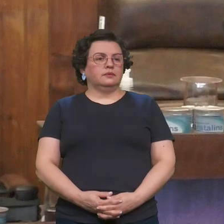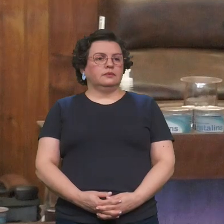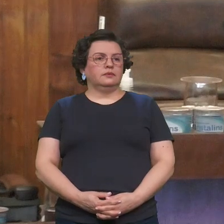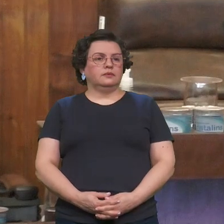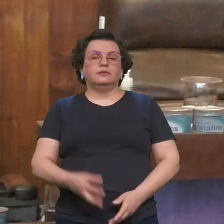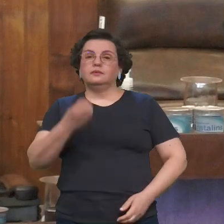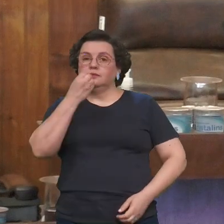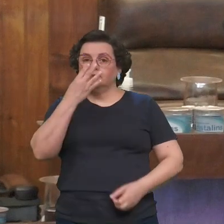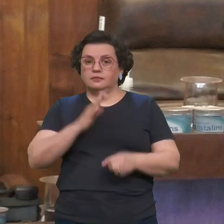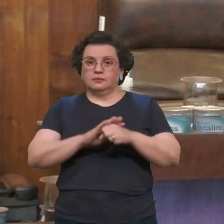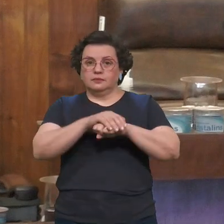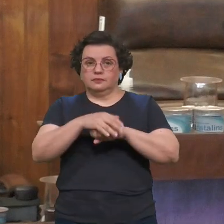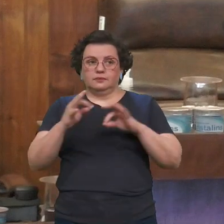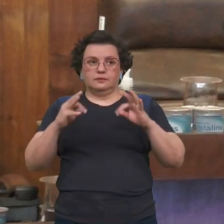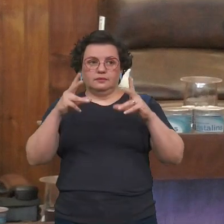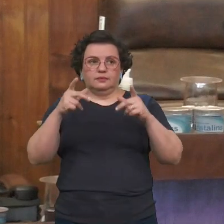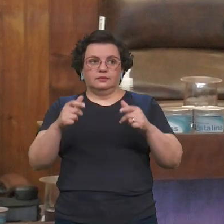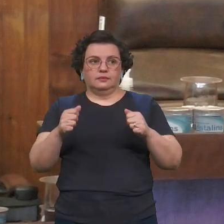Boa noite a todos.